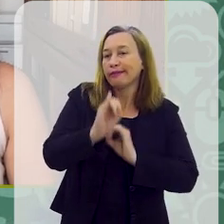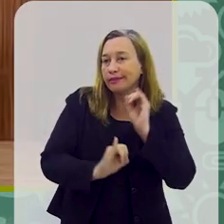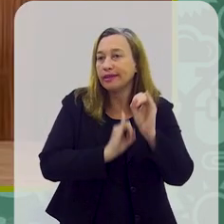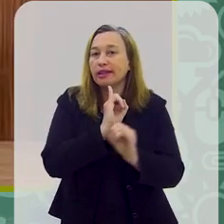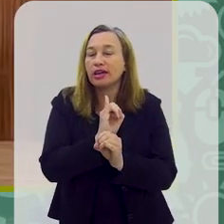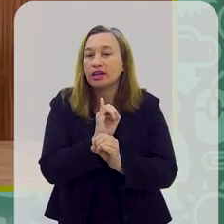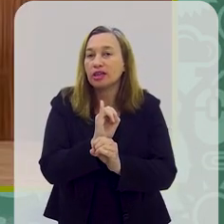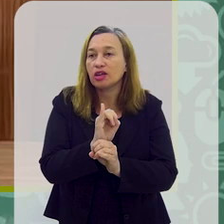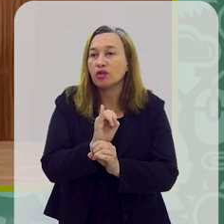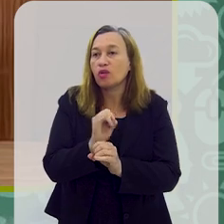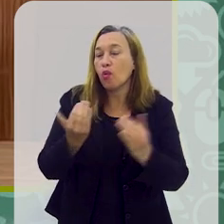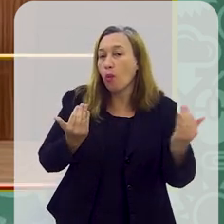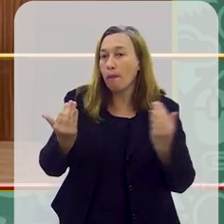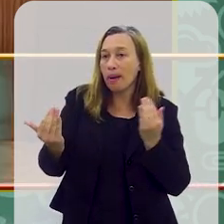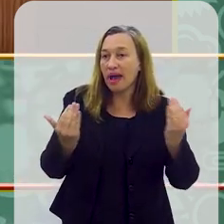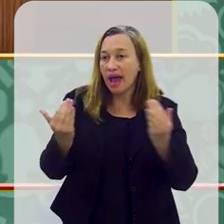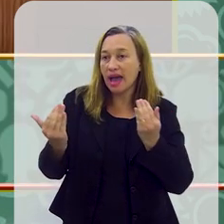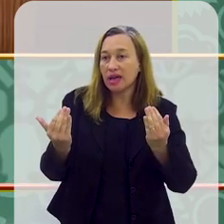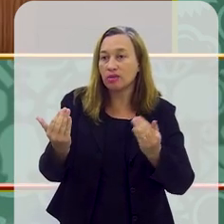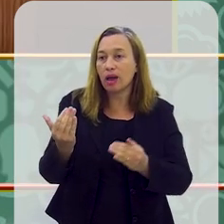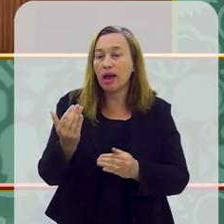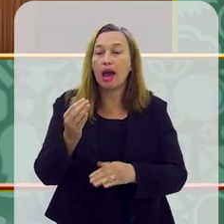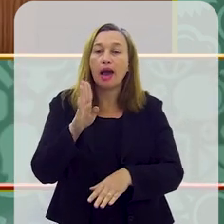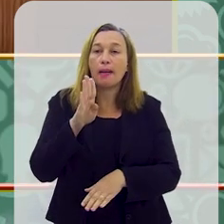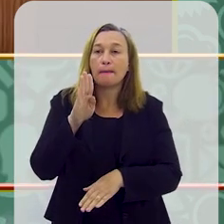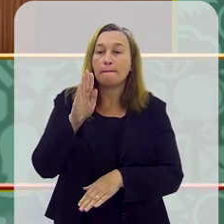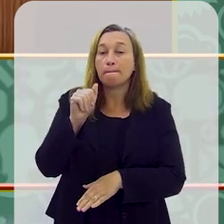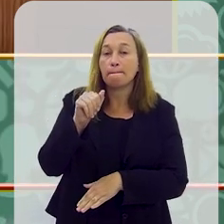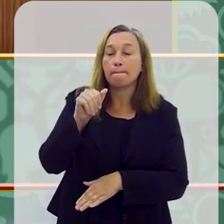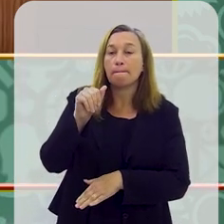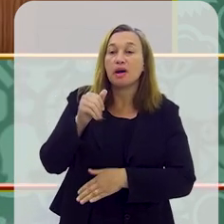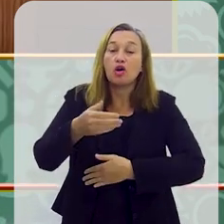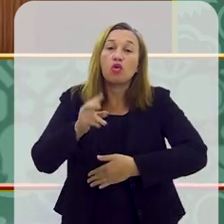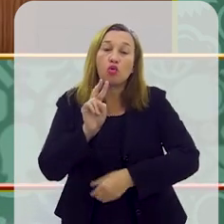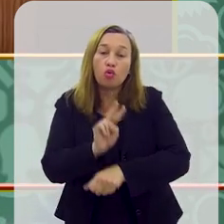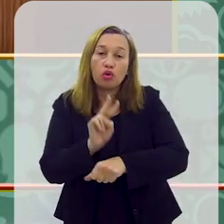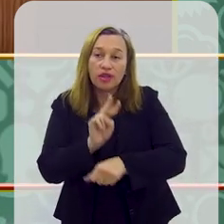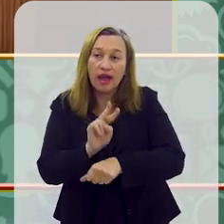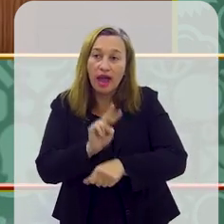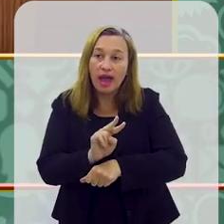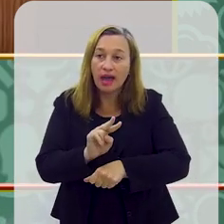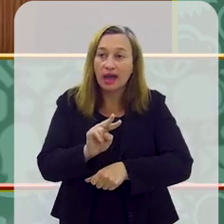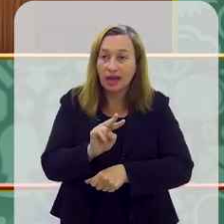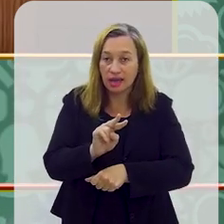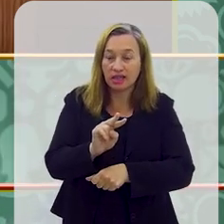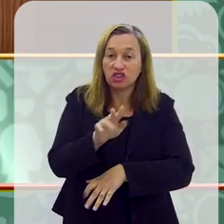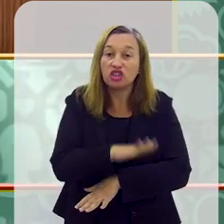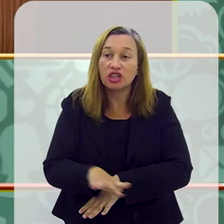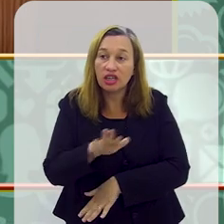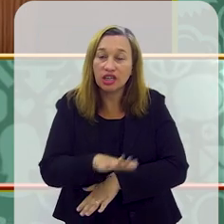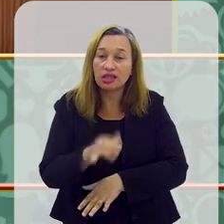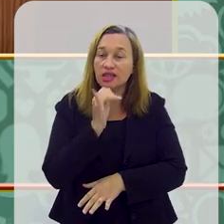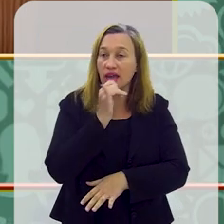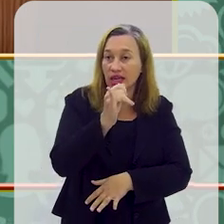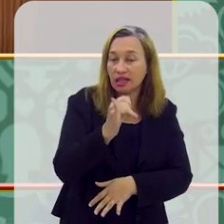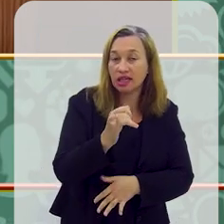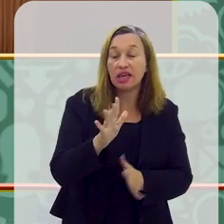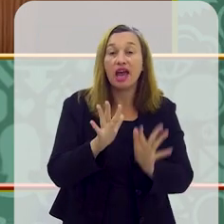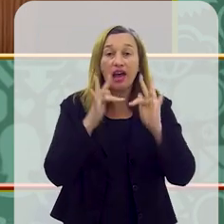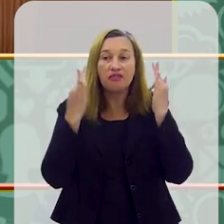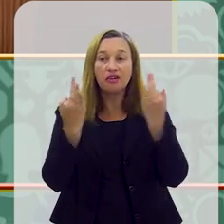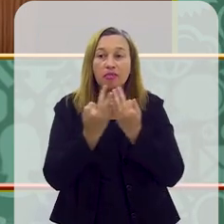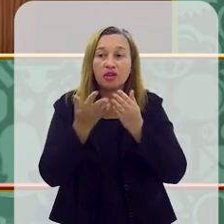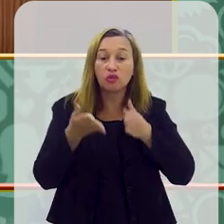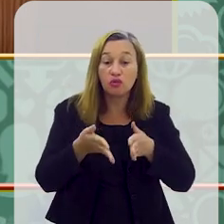eletrônicas. Então, a gente também precisa ter um olhar muito mais ampliado para isso, porque as famílias estão delegando para